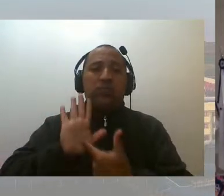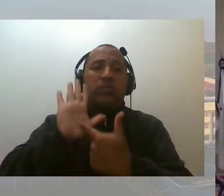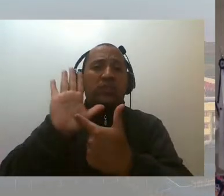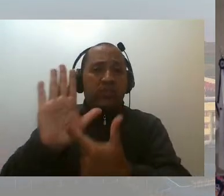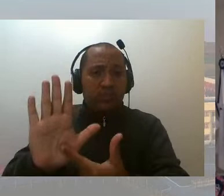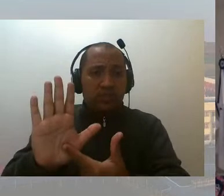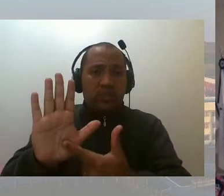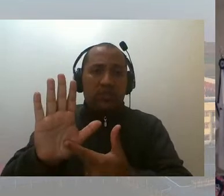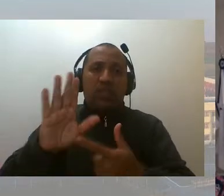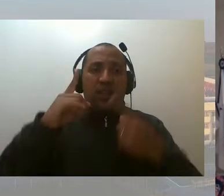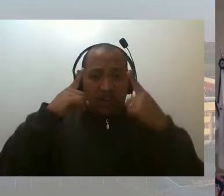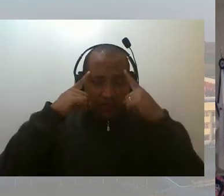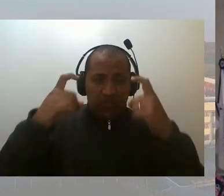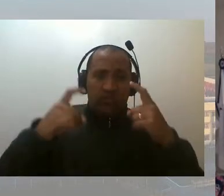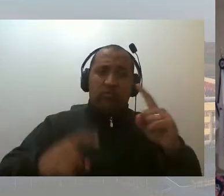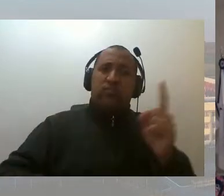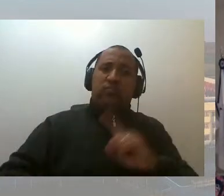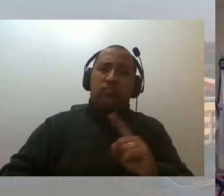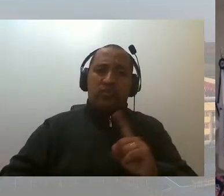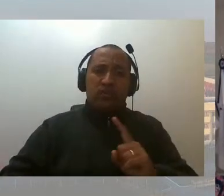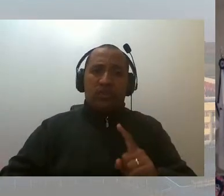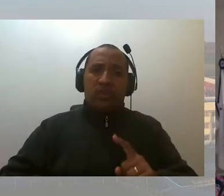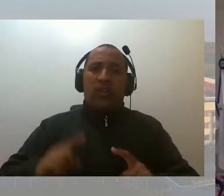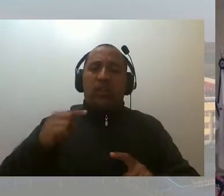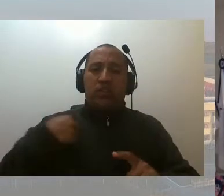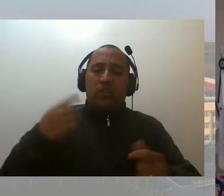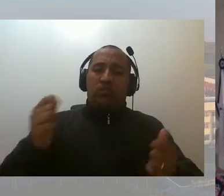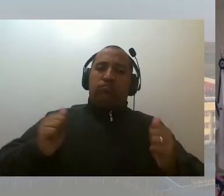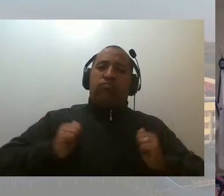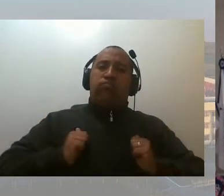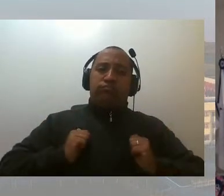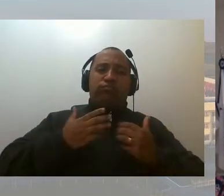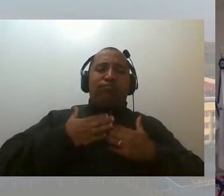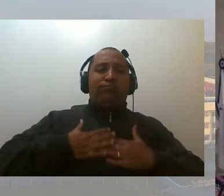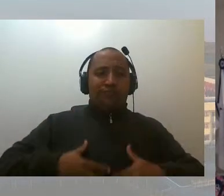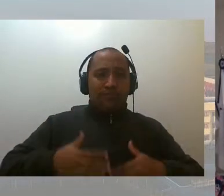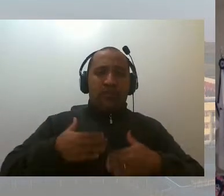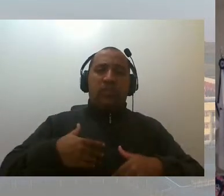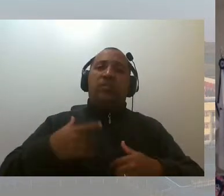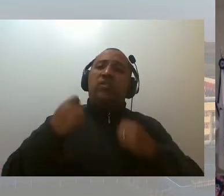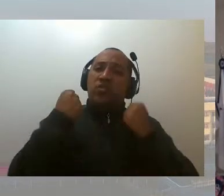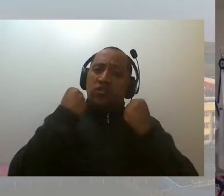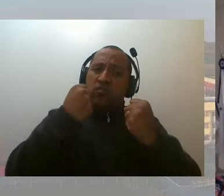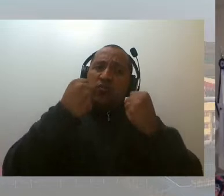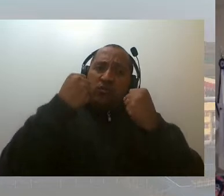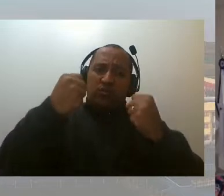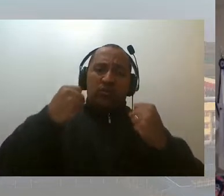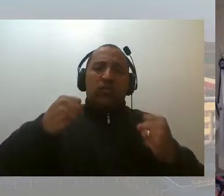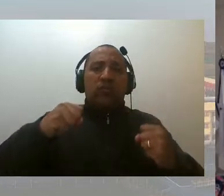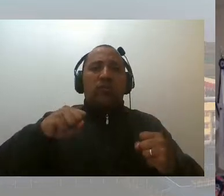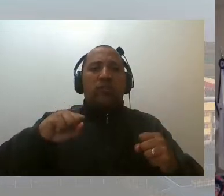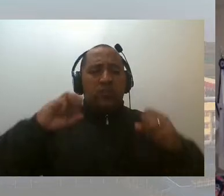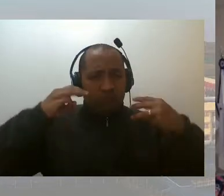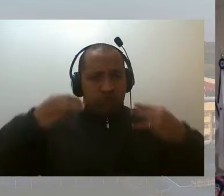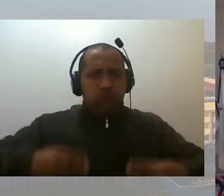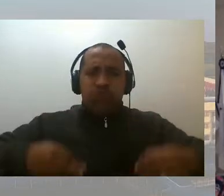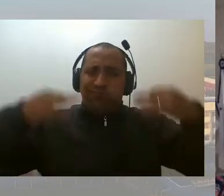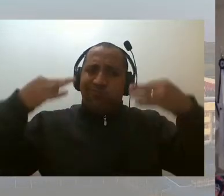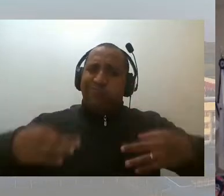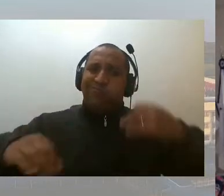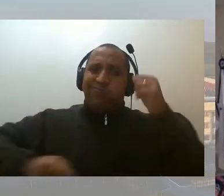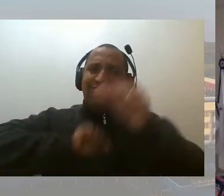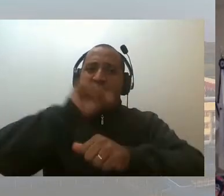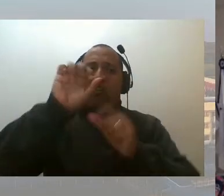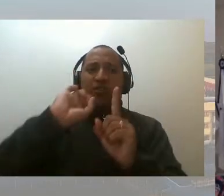a não-violência não é uma passividade estéril, e sim uma poderosa força moral que leva à transformação